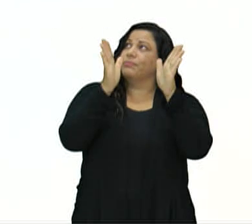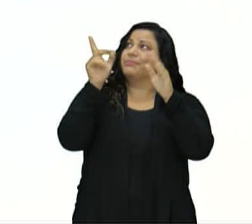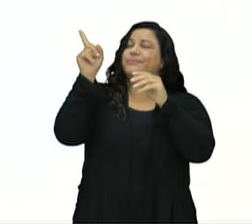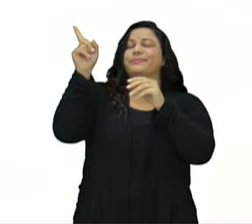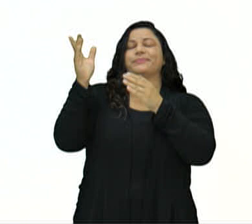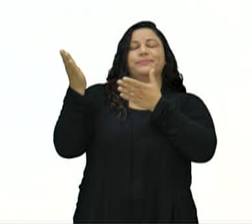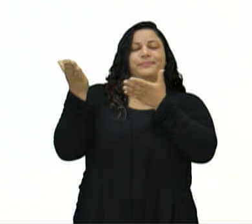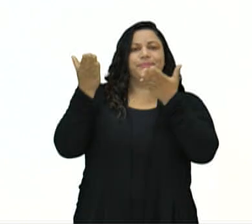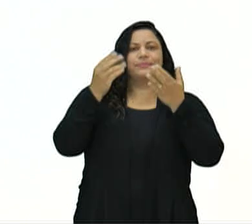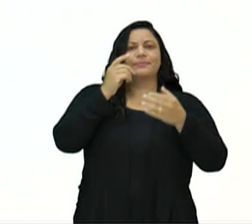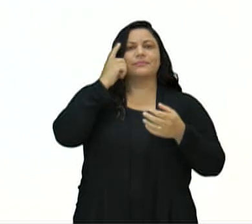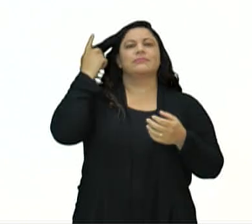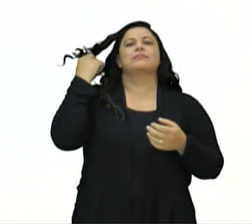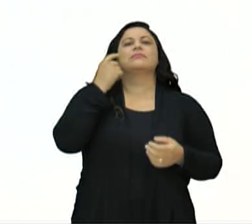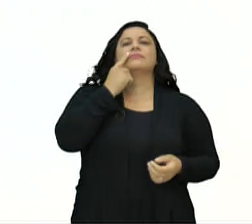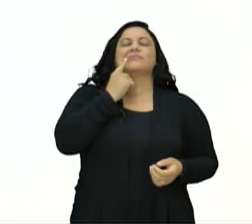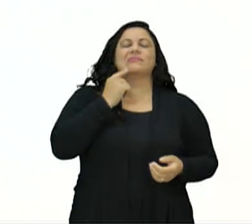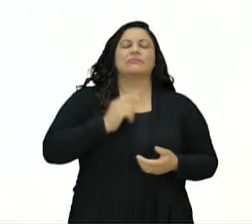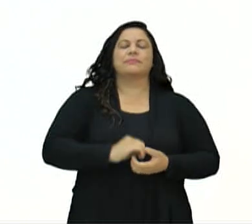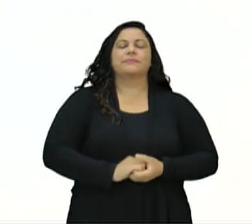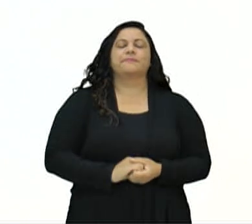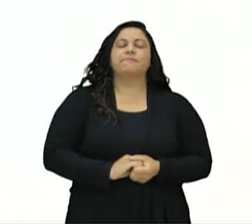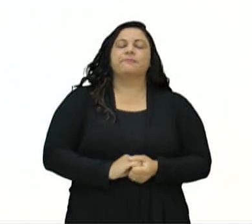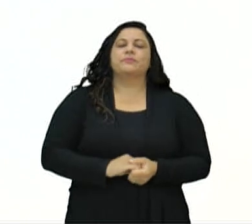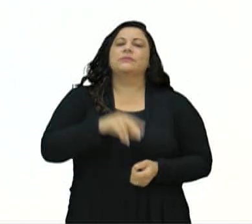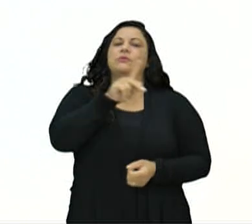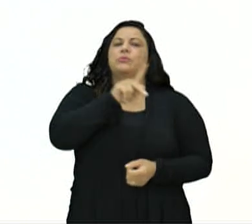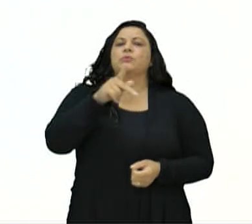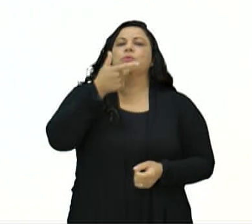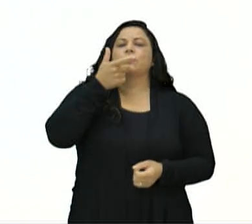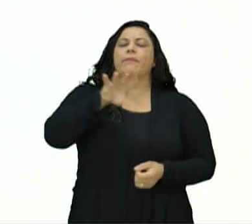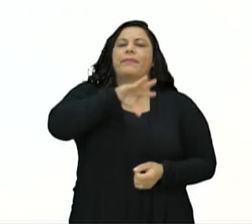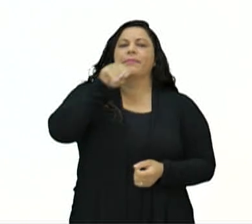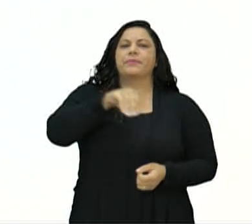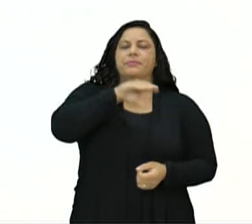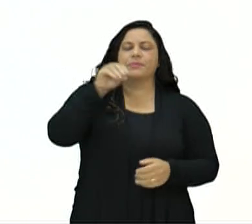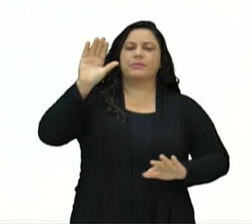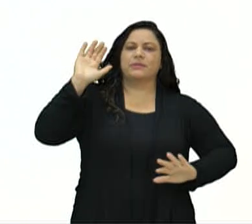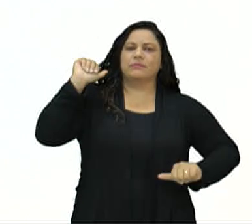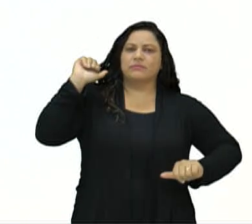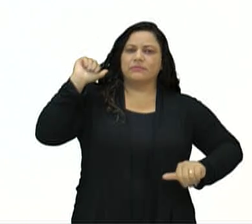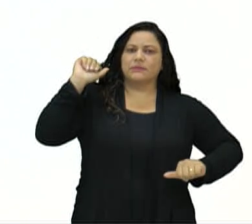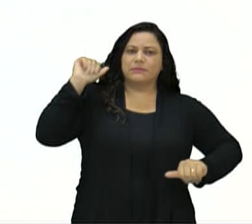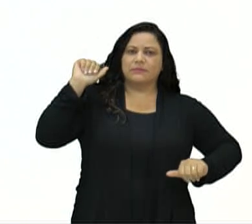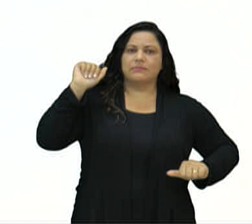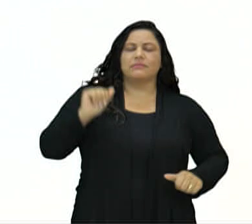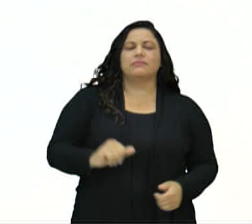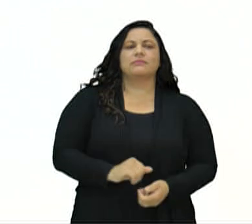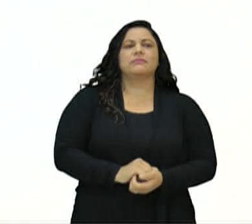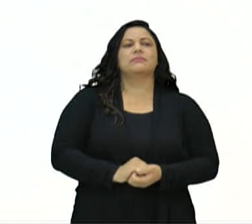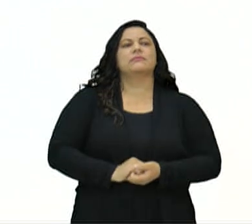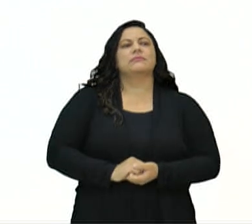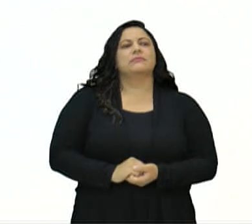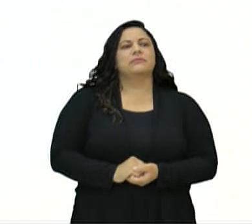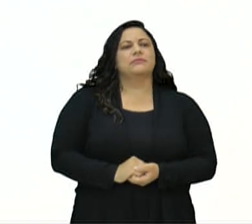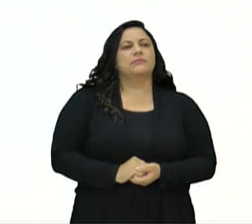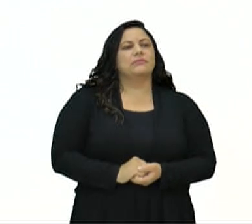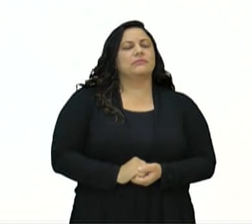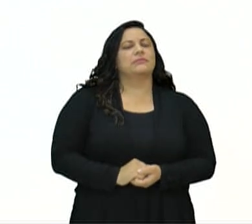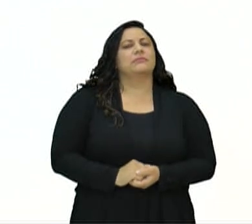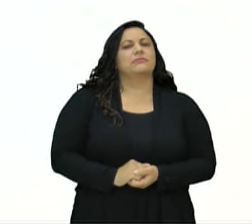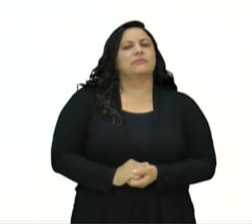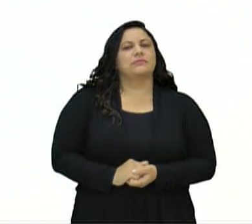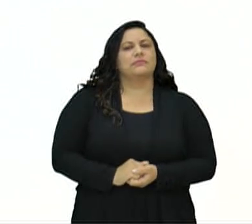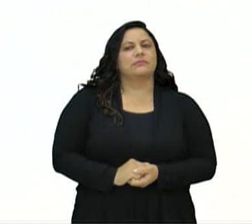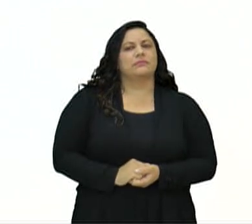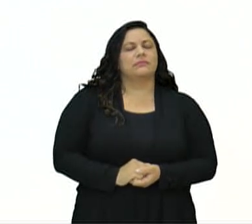com as características deseadas. Não te olvides de la estrutura que deve ter o anúncio. Se acuerdan?